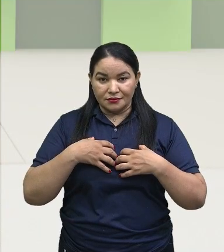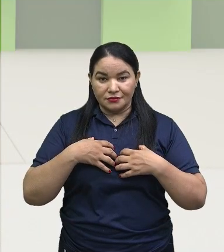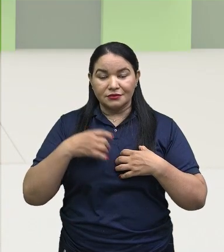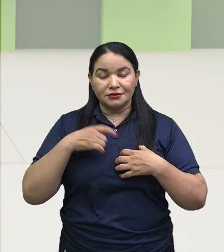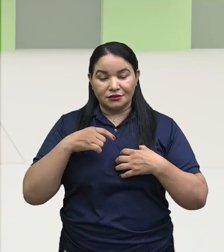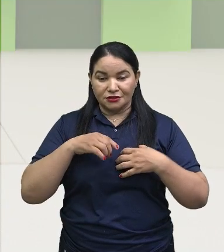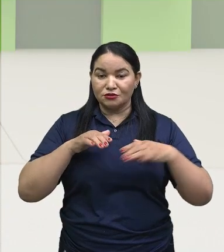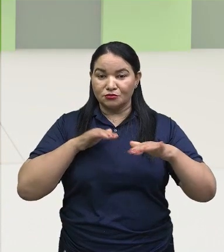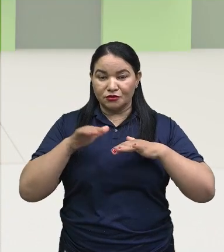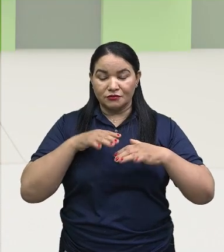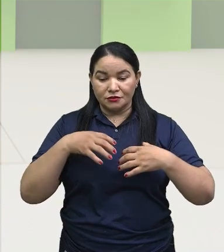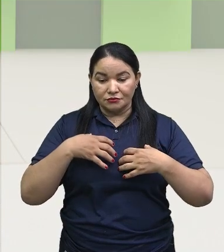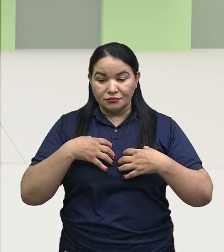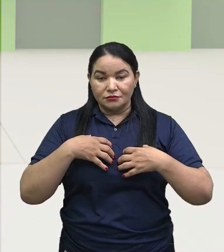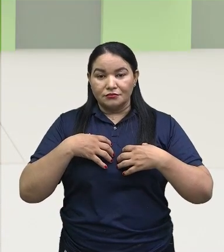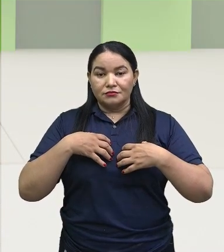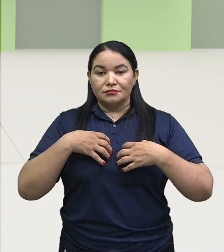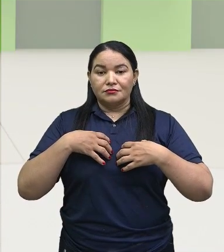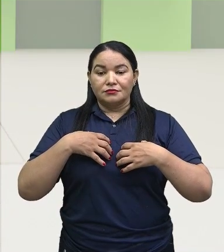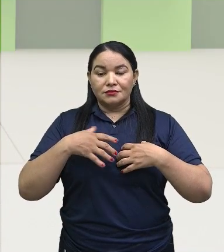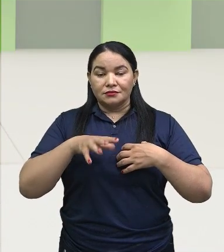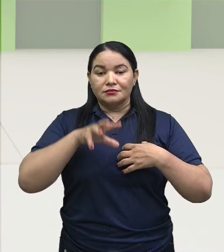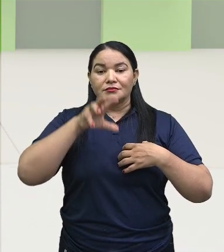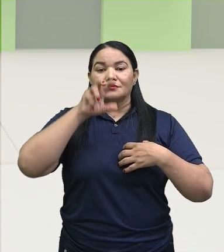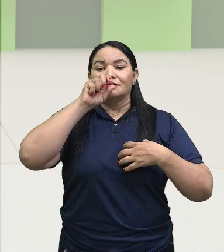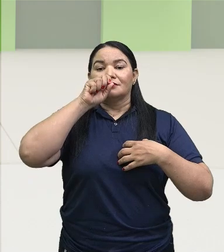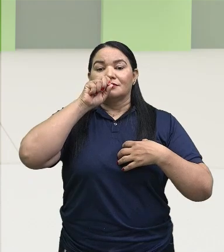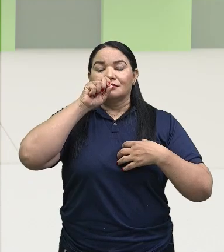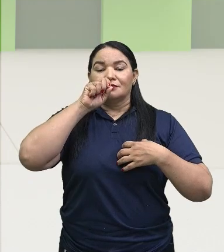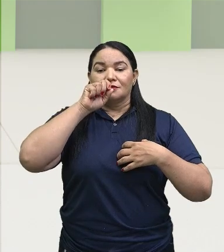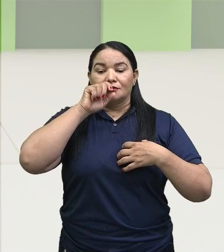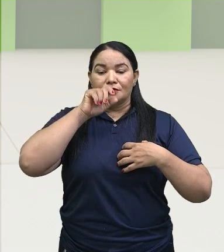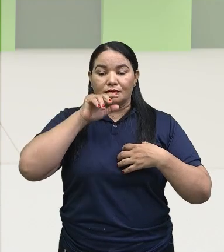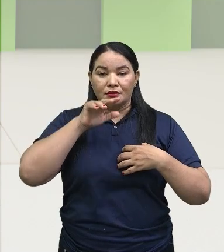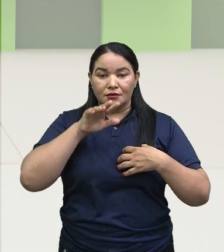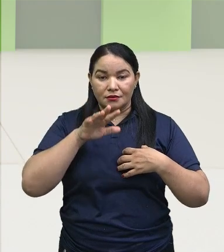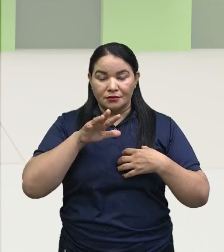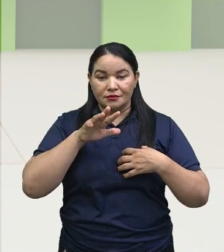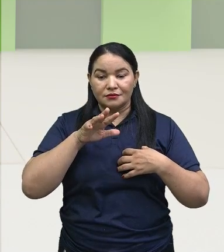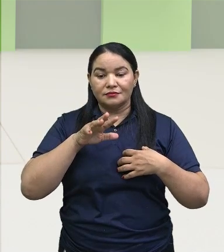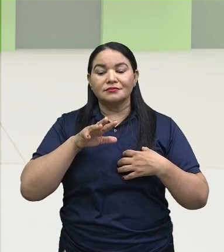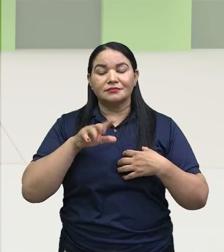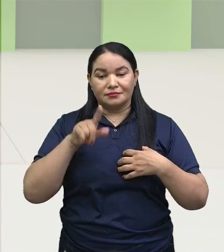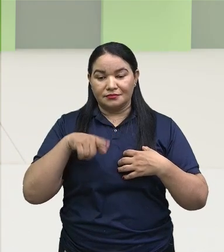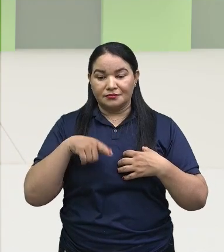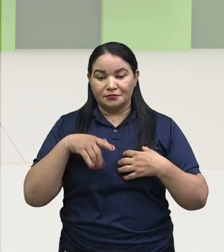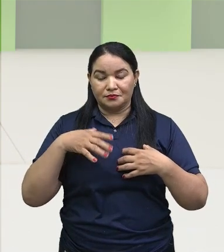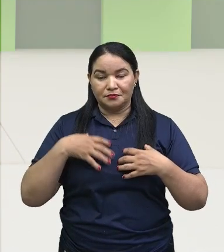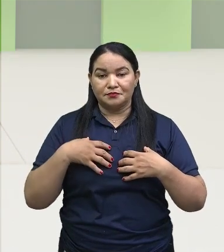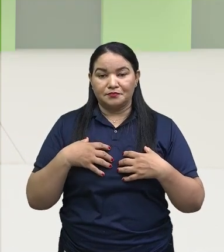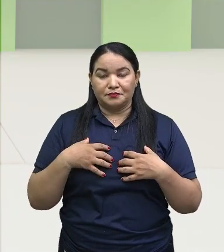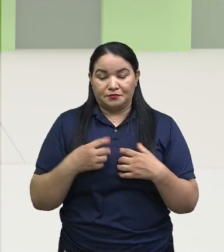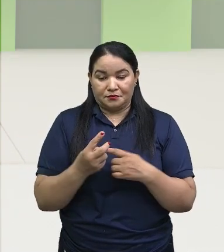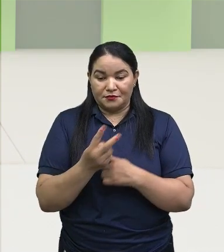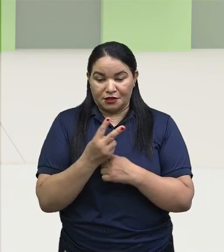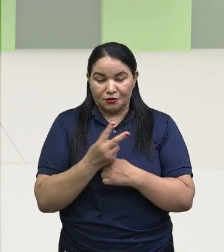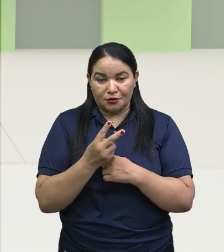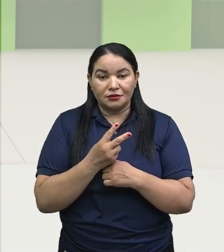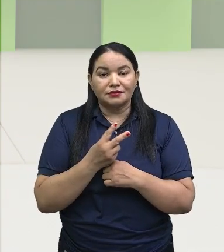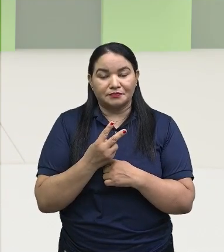essa expiração, que é quando a gente está eliminando o ar, tá bom? Aqui nessa região, protegida, então, pelas